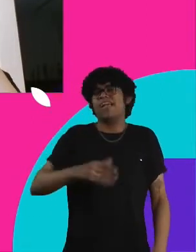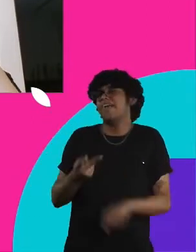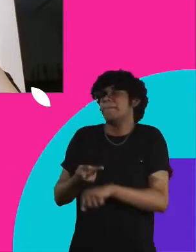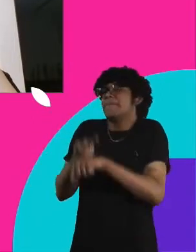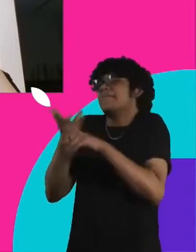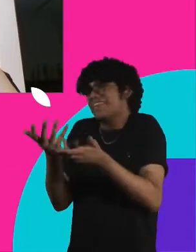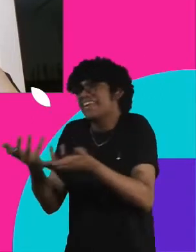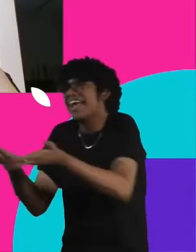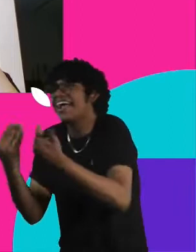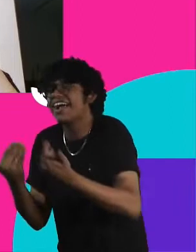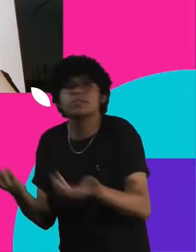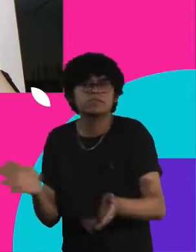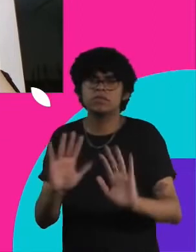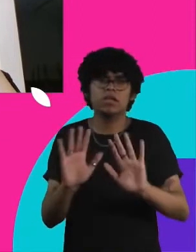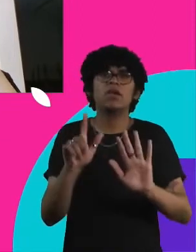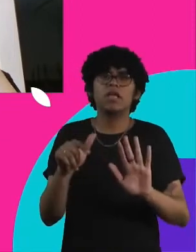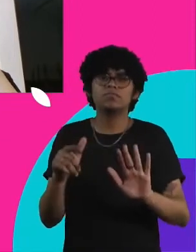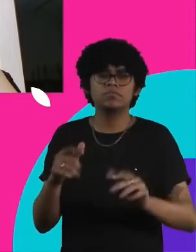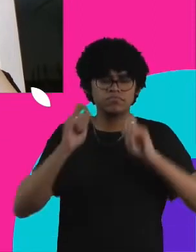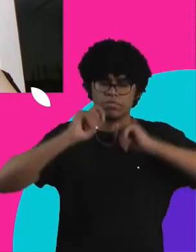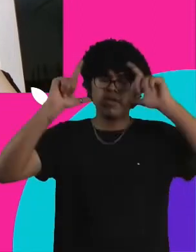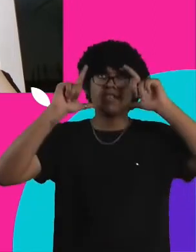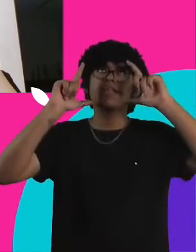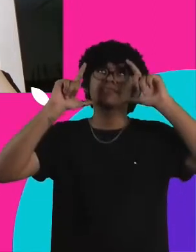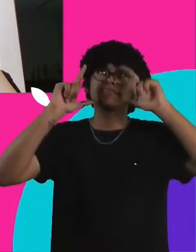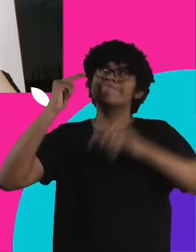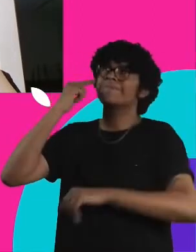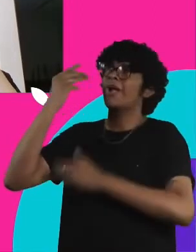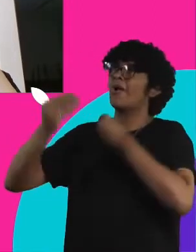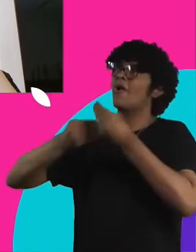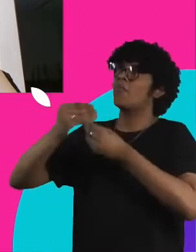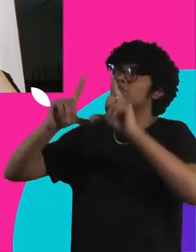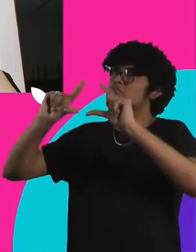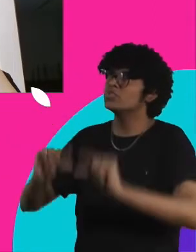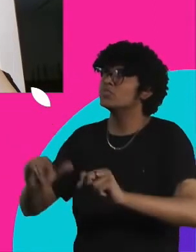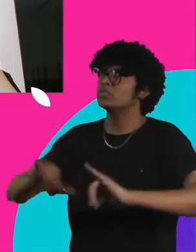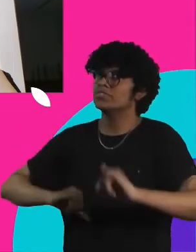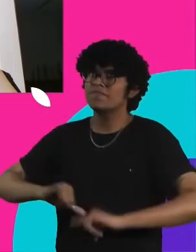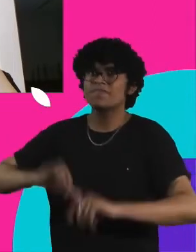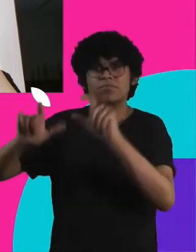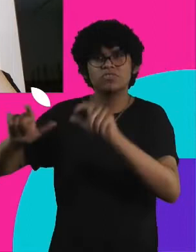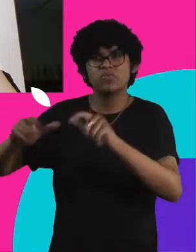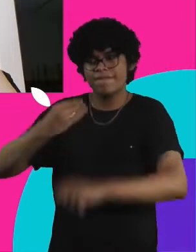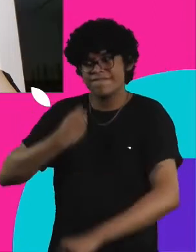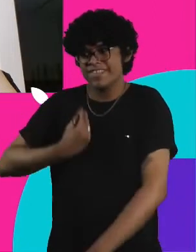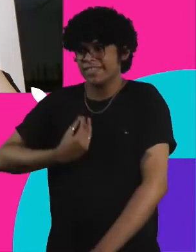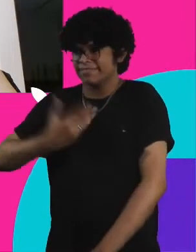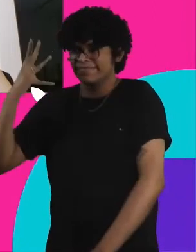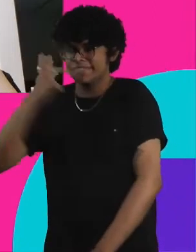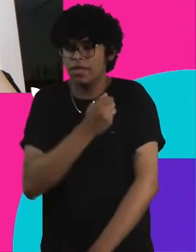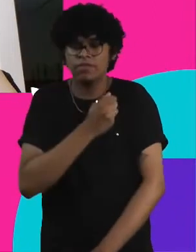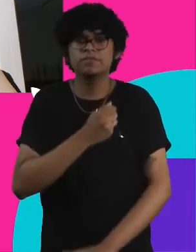todo dia a gente acordava e pensava como que a gente pode mitigar um sofrimento, salvar uma vida. E aí eu encerro a